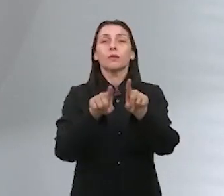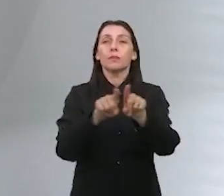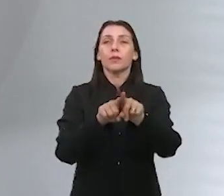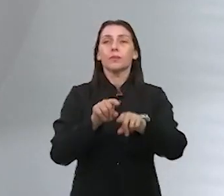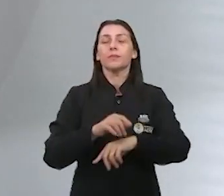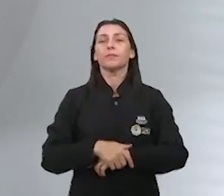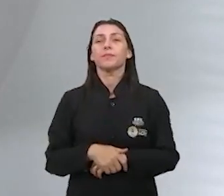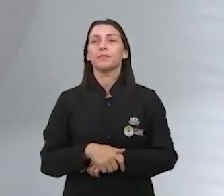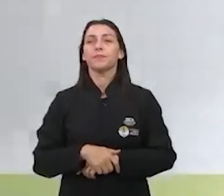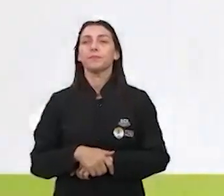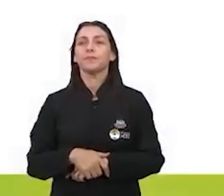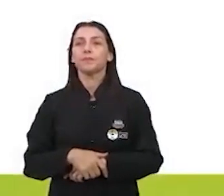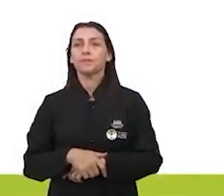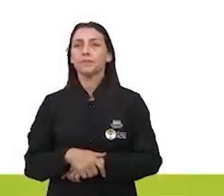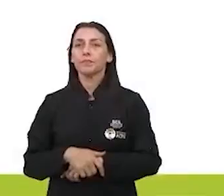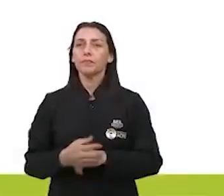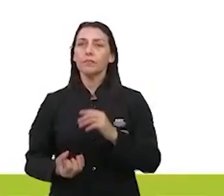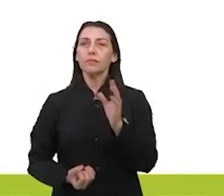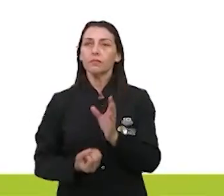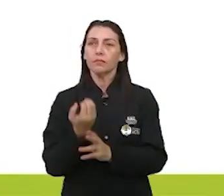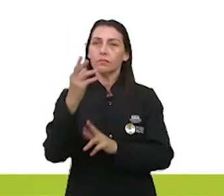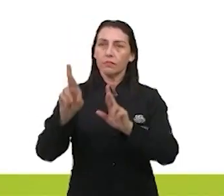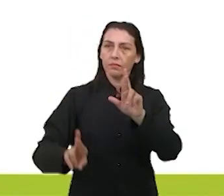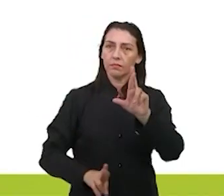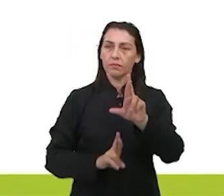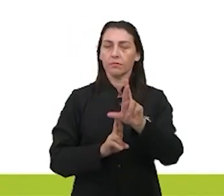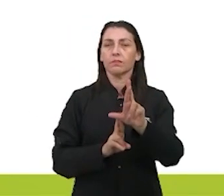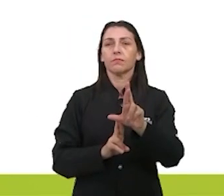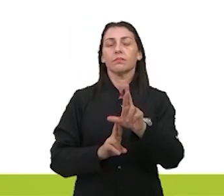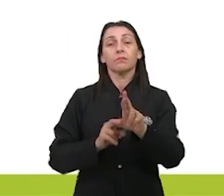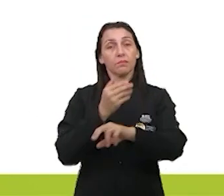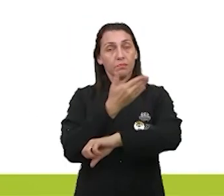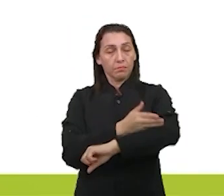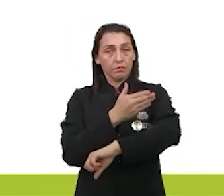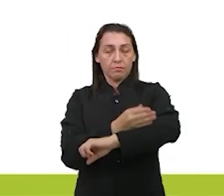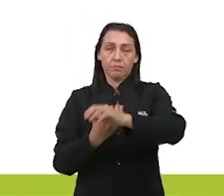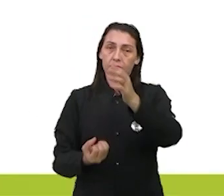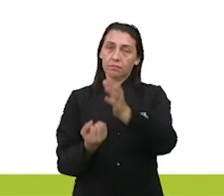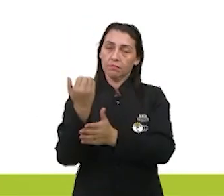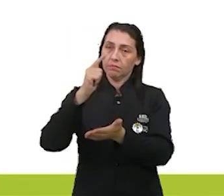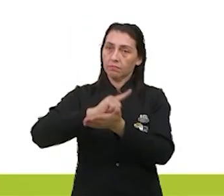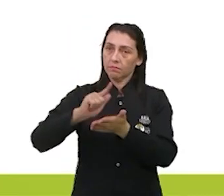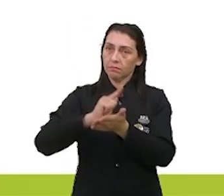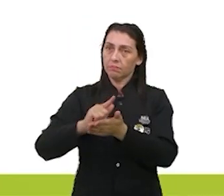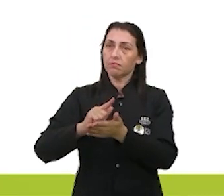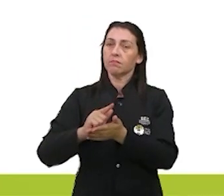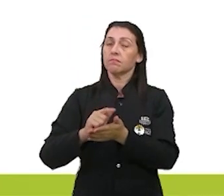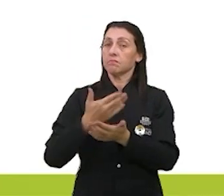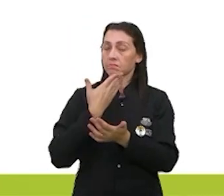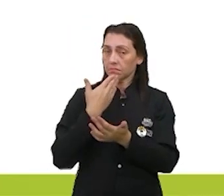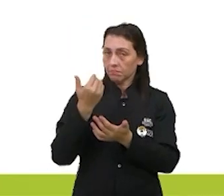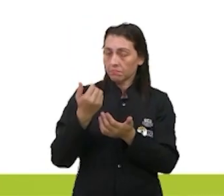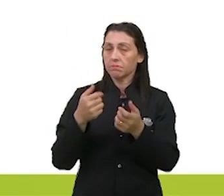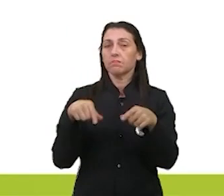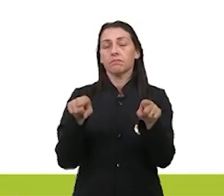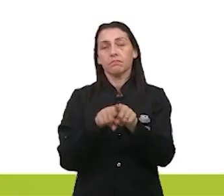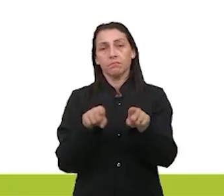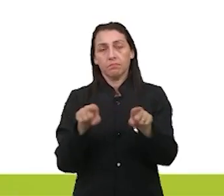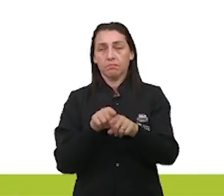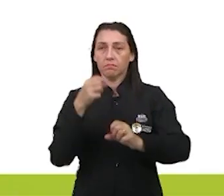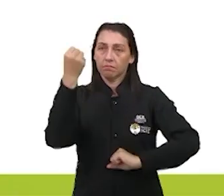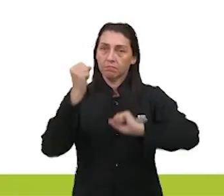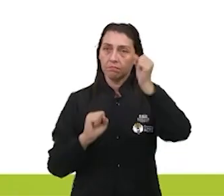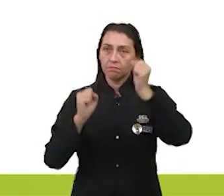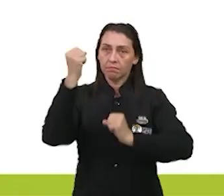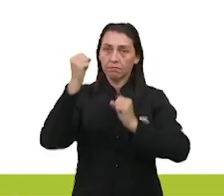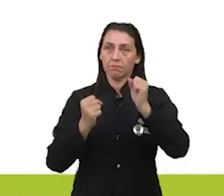reciclados. Produção sustentável, adotar práticas de produção mais limpas e eficientes, e isso cabe muito para as indústrias,